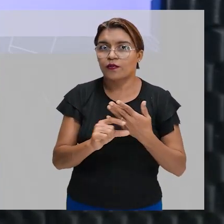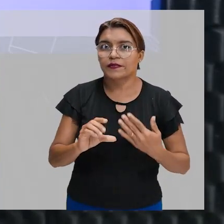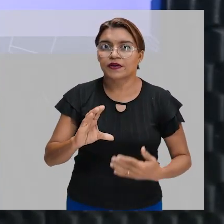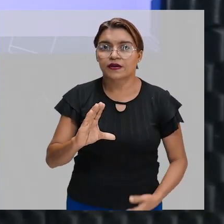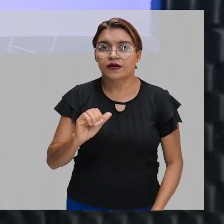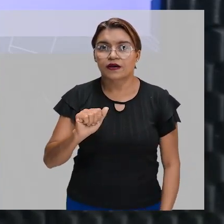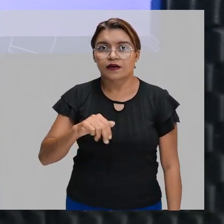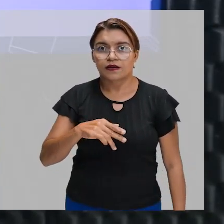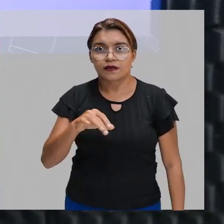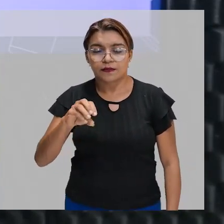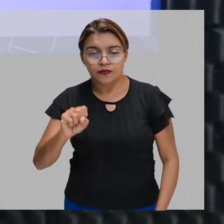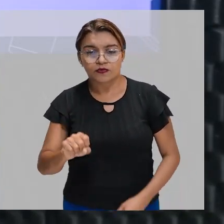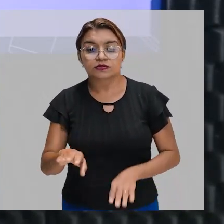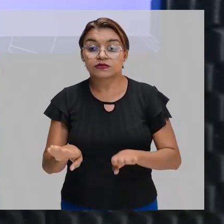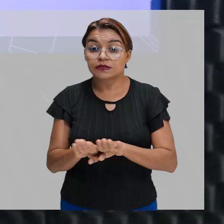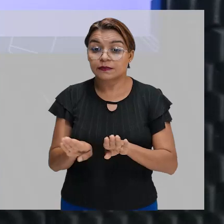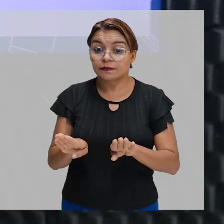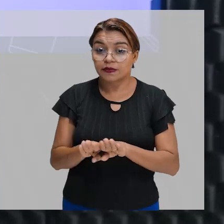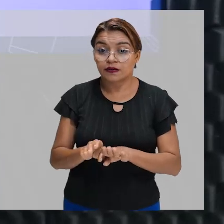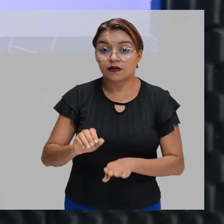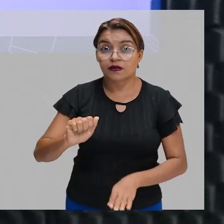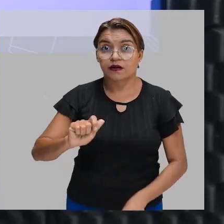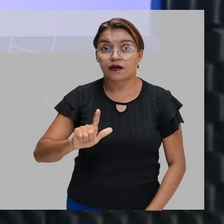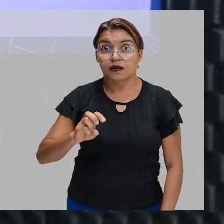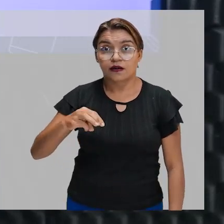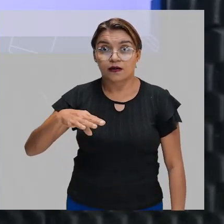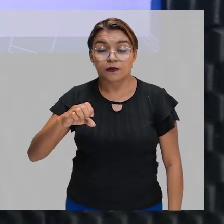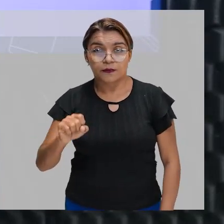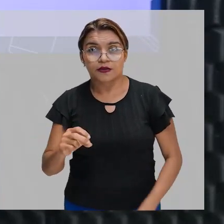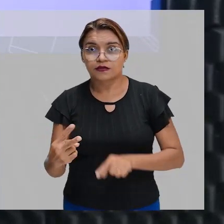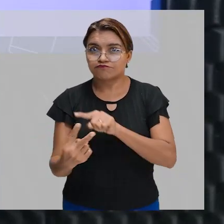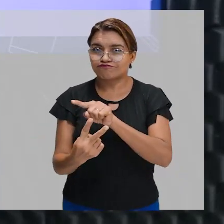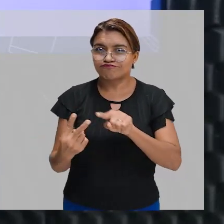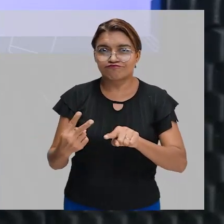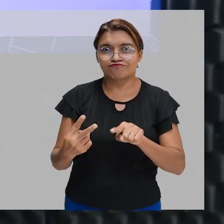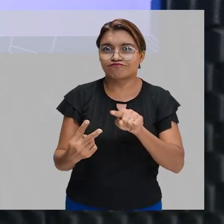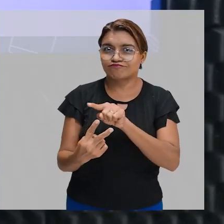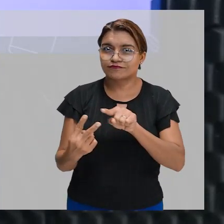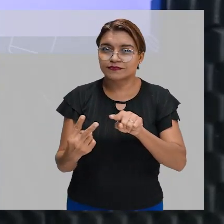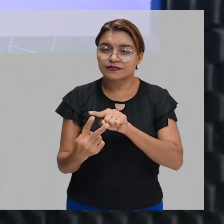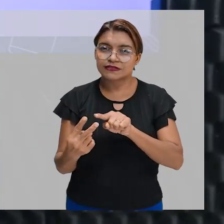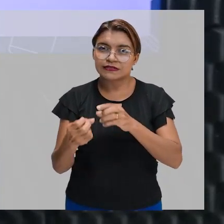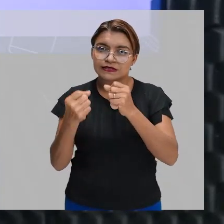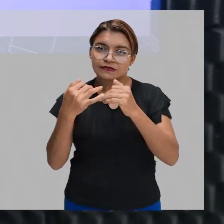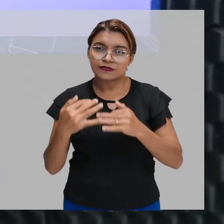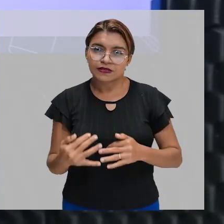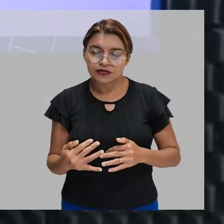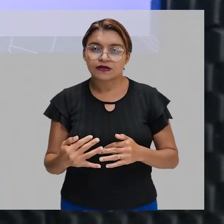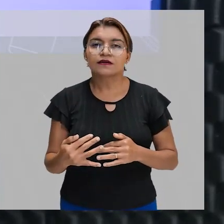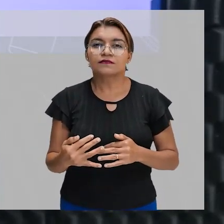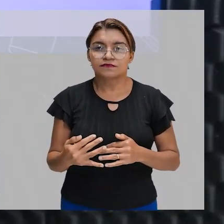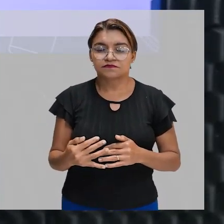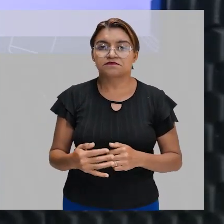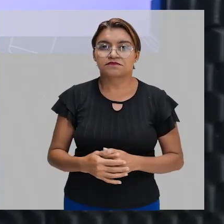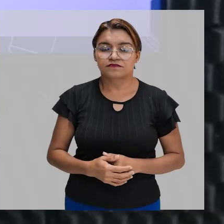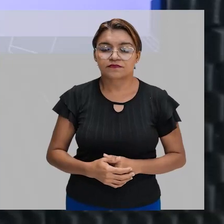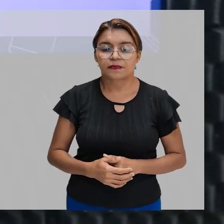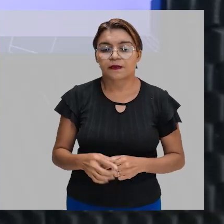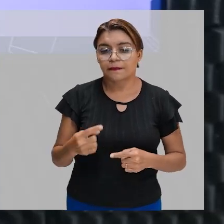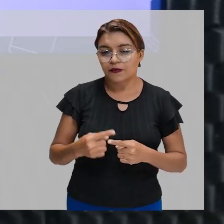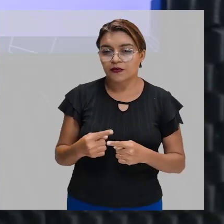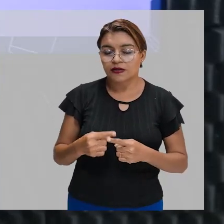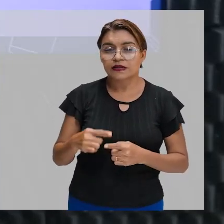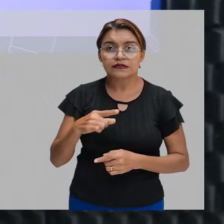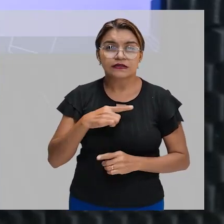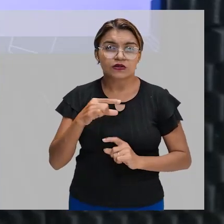amor com Almeida garrê trazendo aí essa dualidade esse antagonismo inclusive por conta